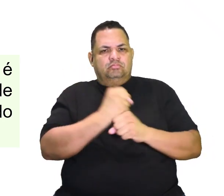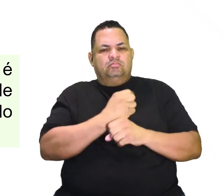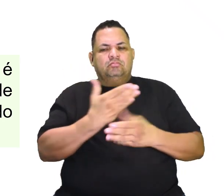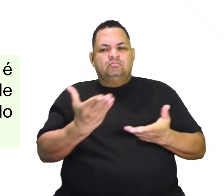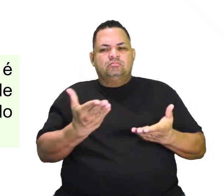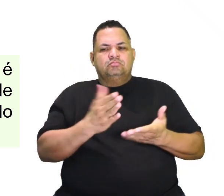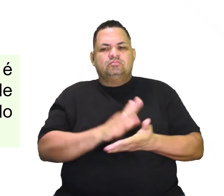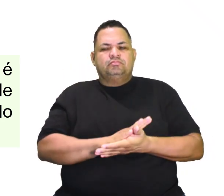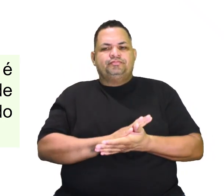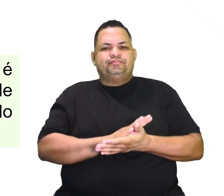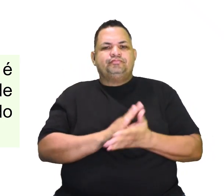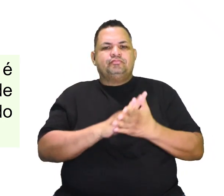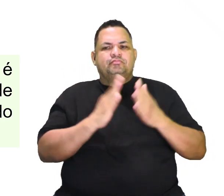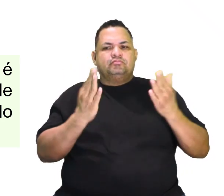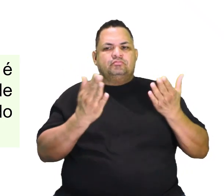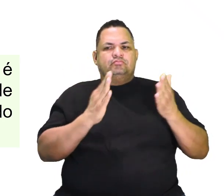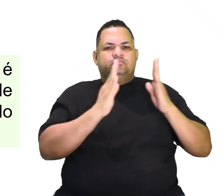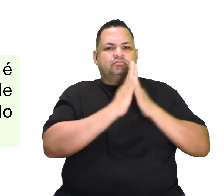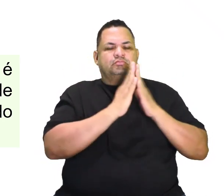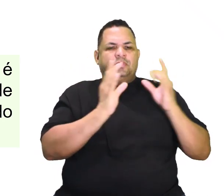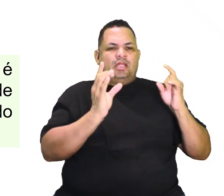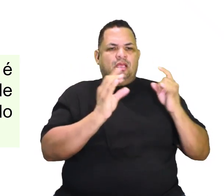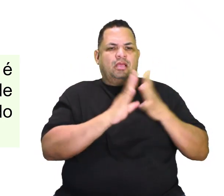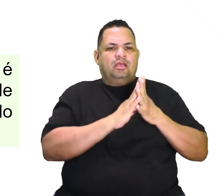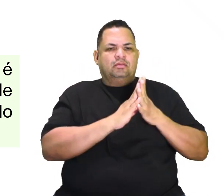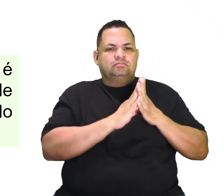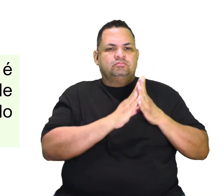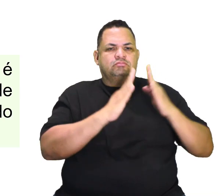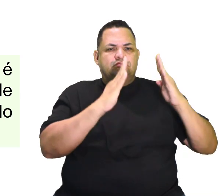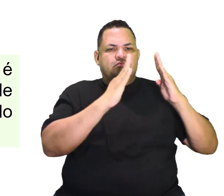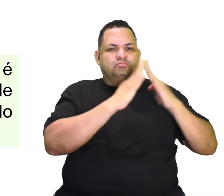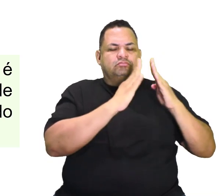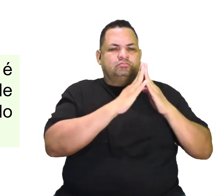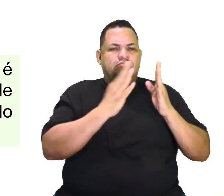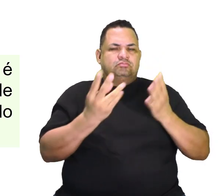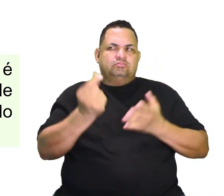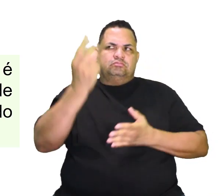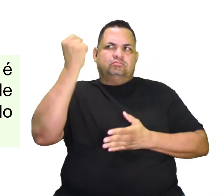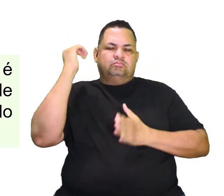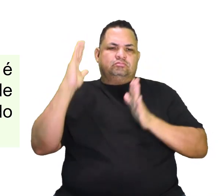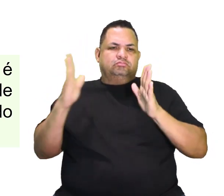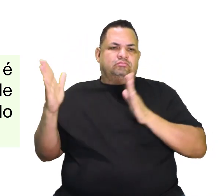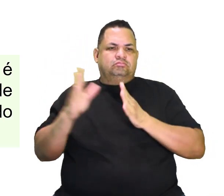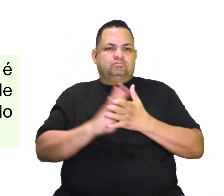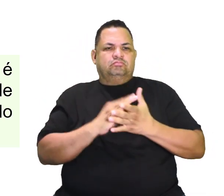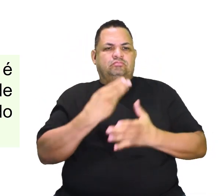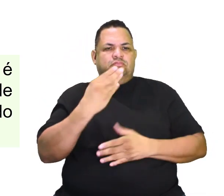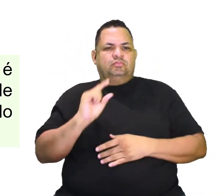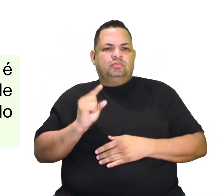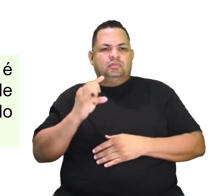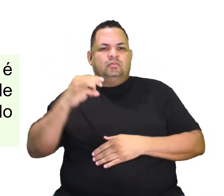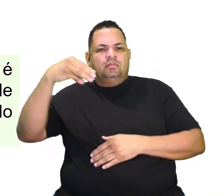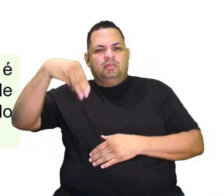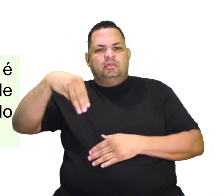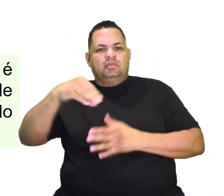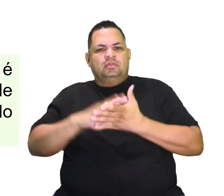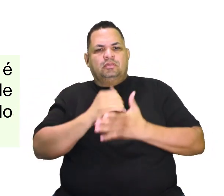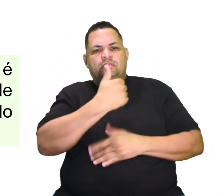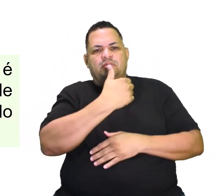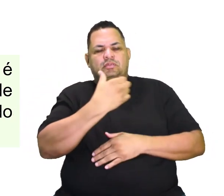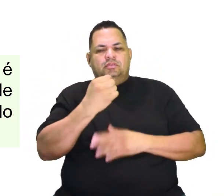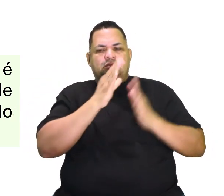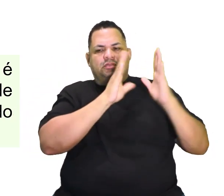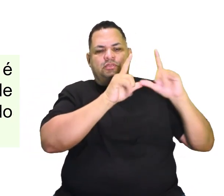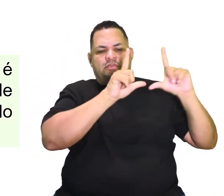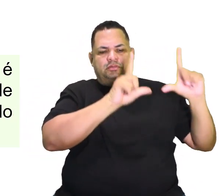estilo de casas, né, da época. A área é 4.000 metros, tem 16 cenários,